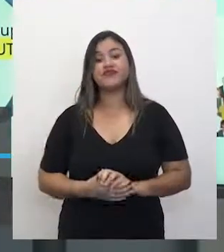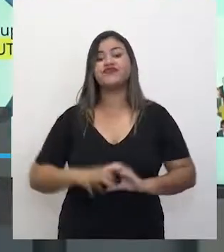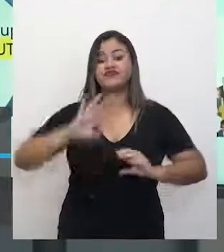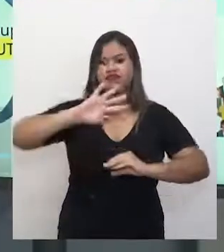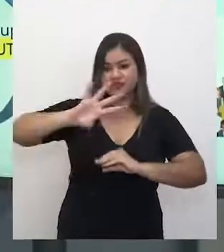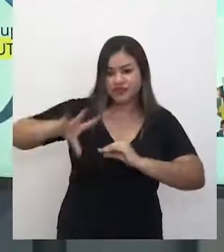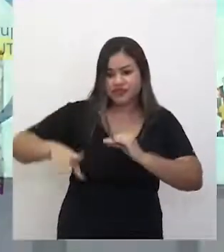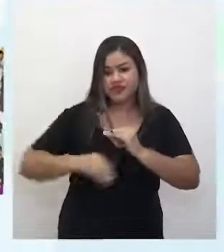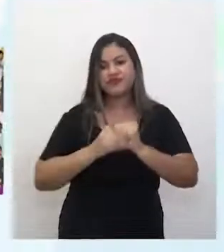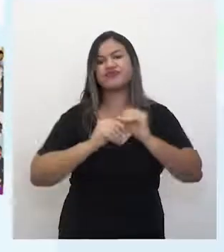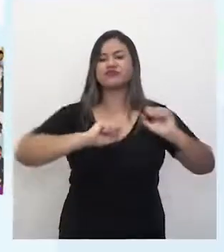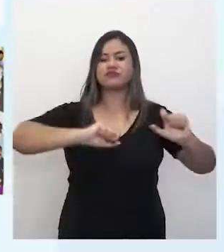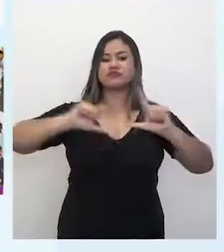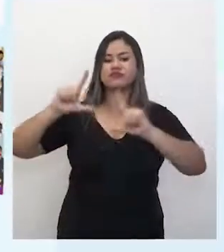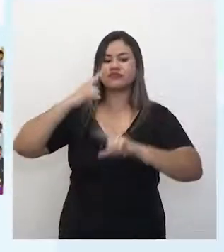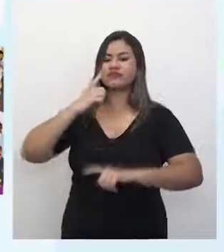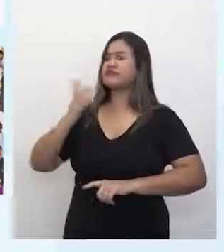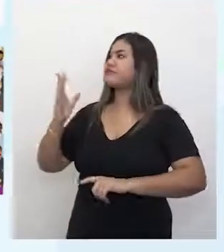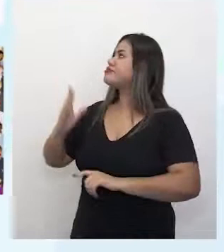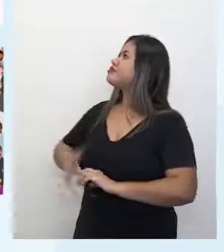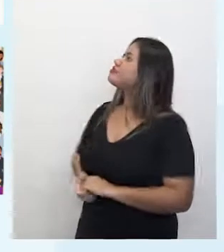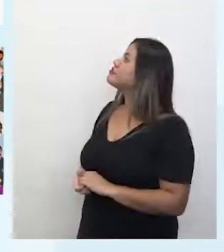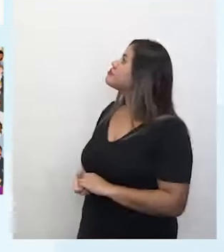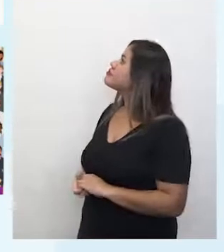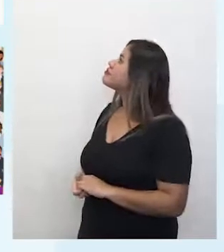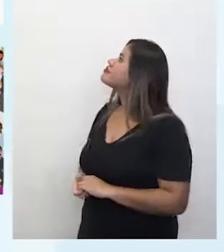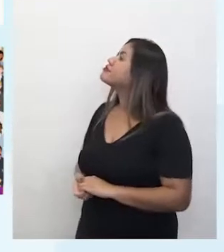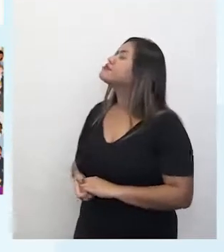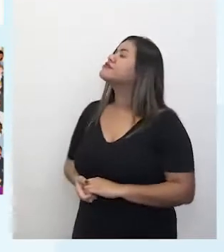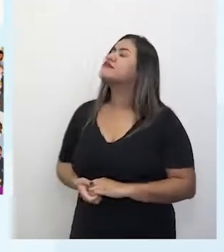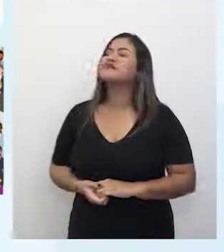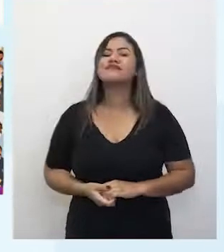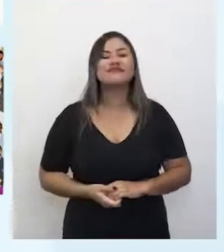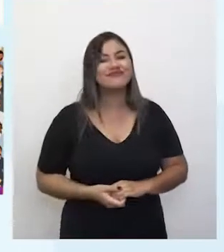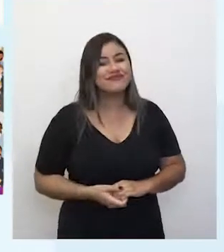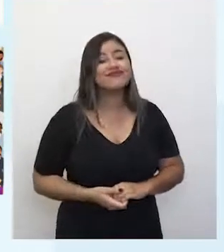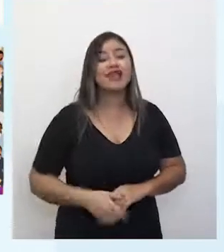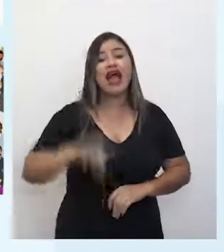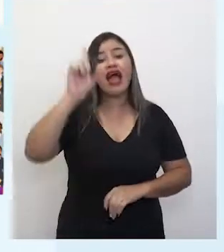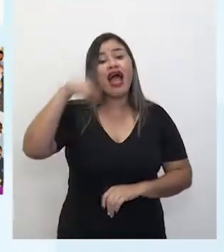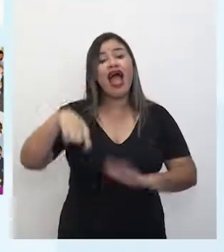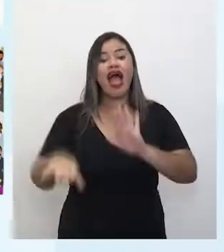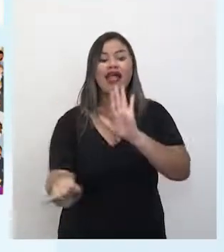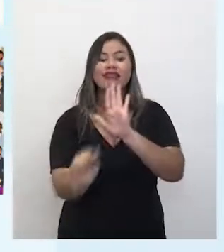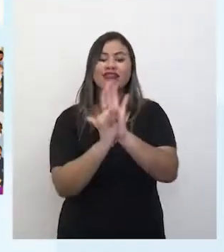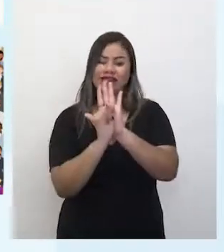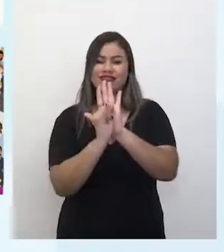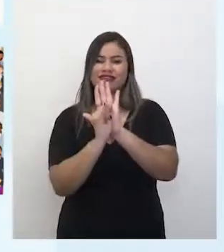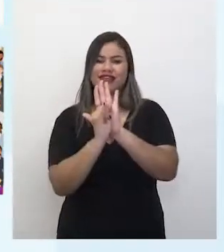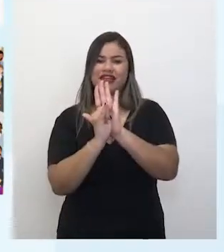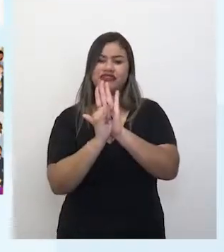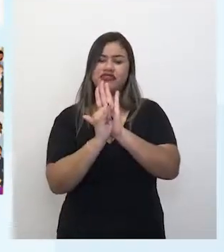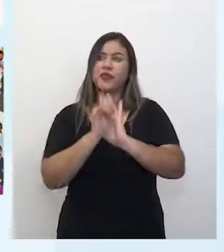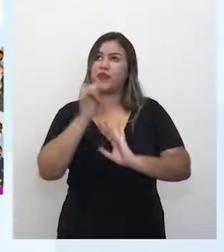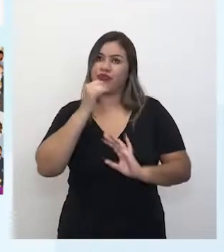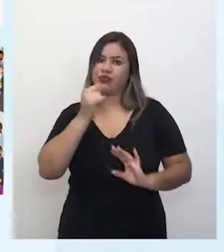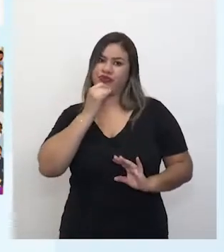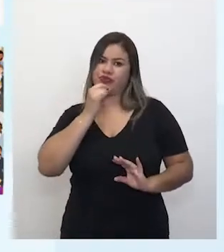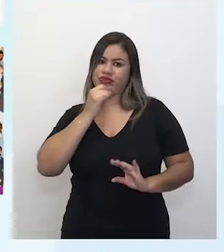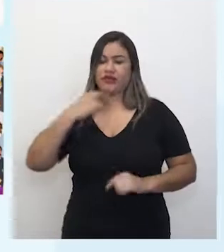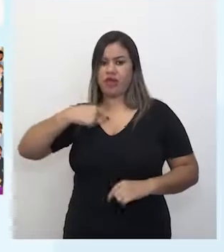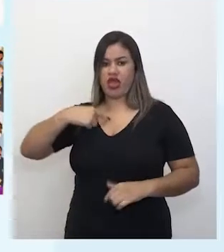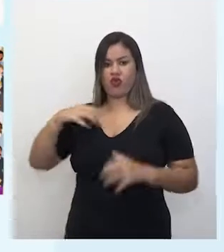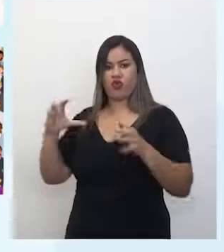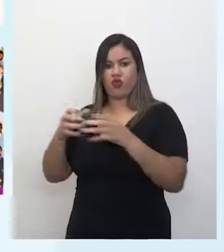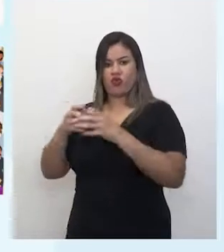de entender, vai aparecer aí para reforçar essa ideia, é a dimensão da identidade. Então, eu faço parte de um grupo, né?